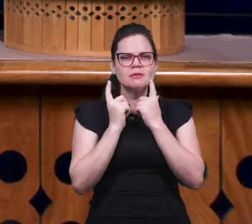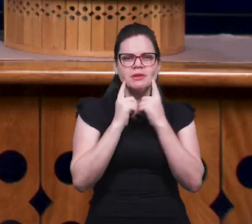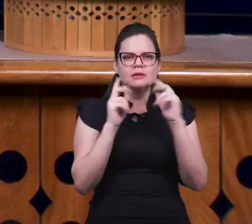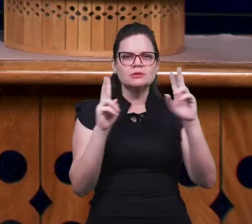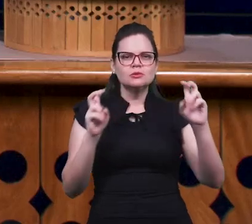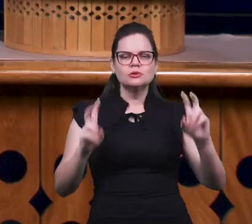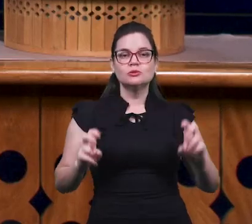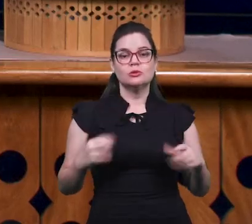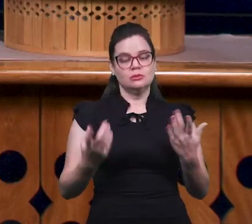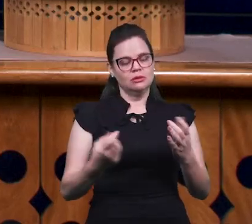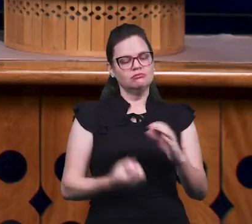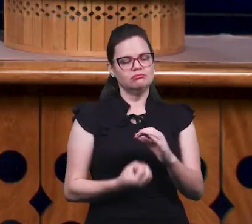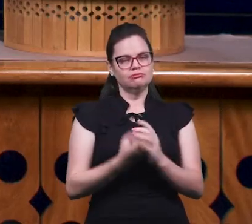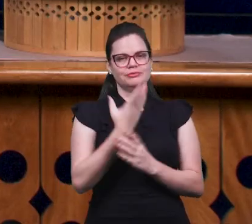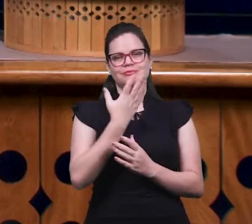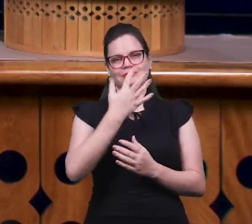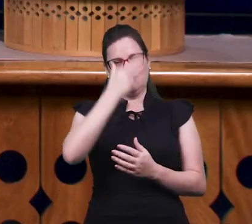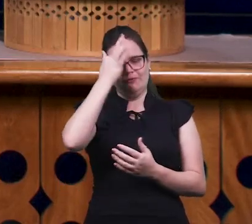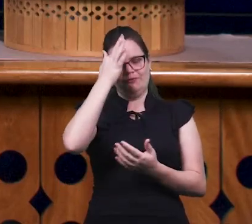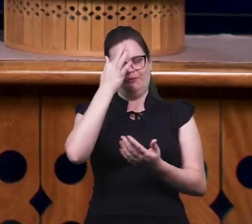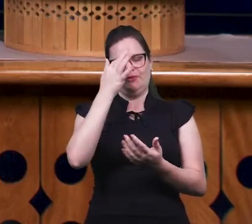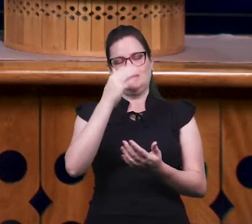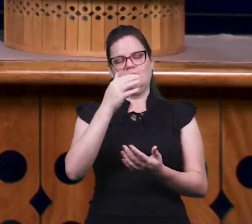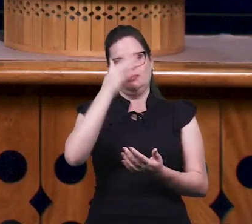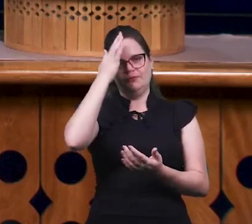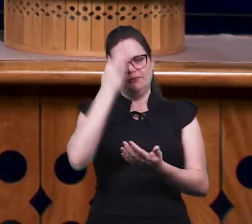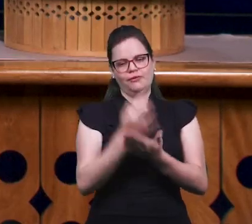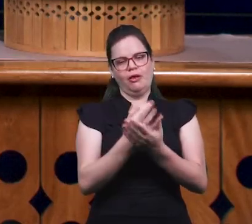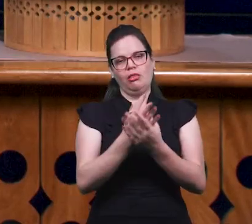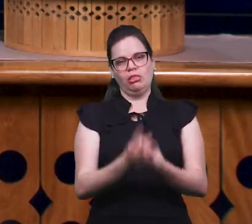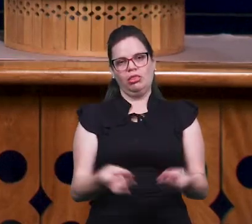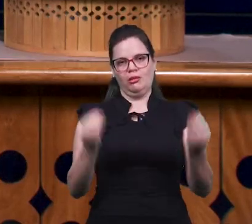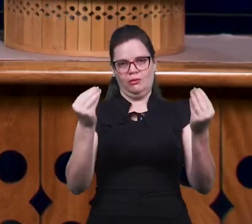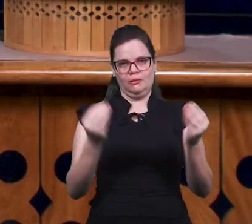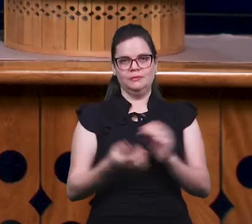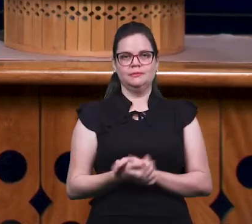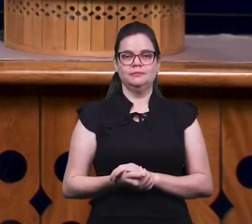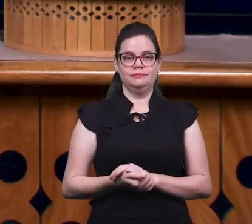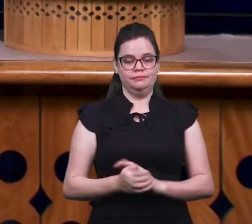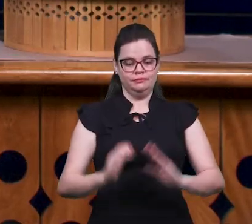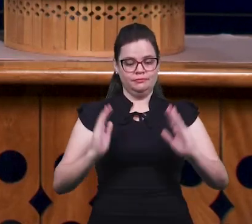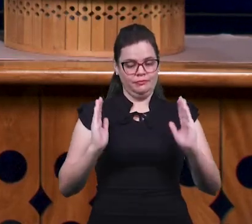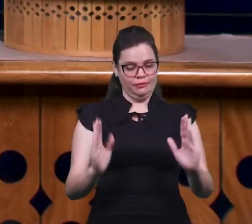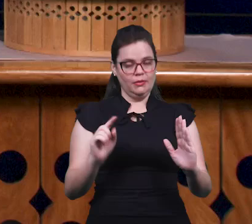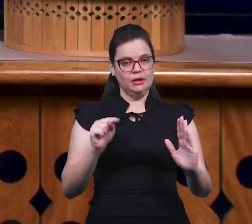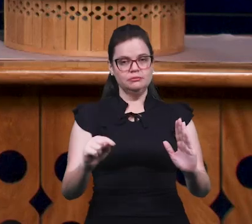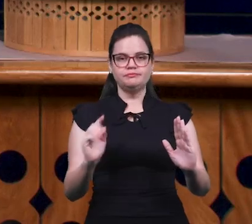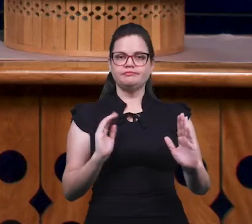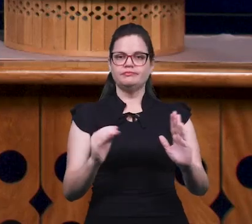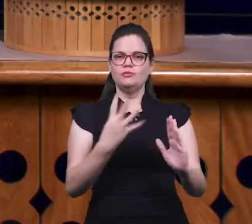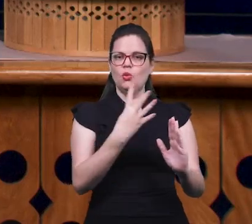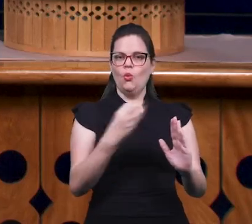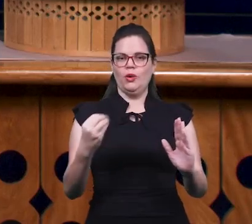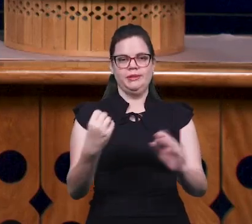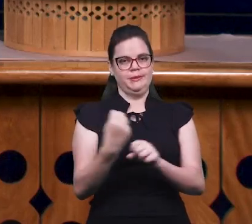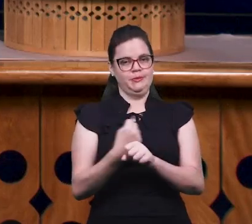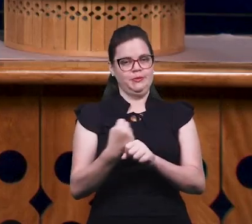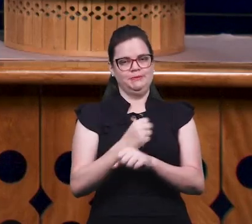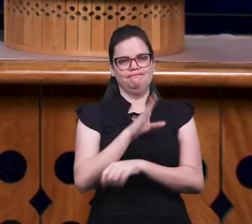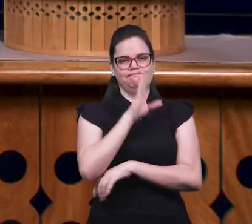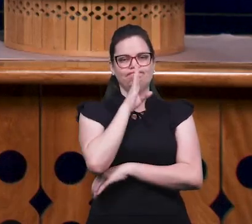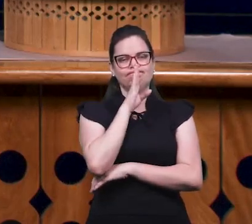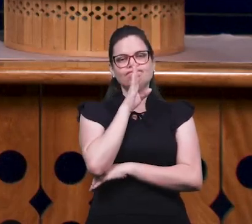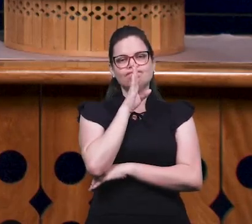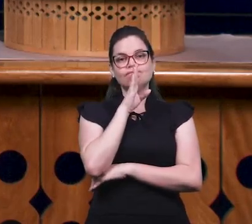fé. Então, nesse momento, houve um silêncio profético. A filosofia, ela sempre esteve preocupada